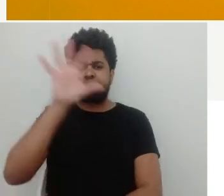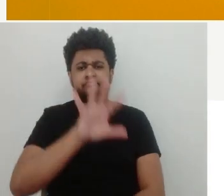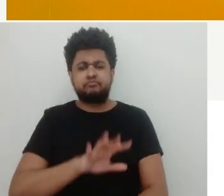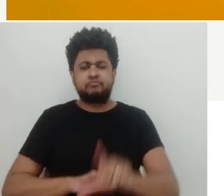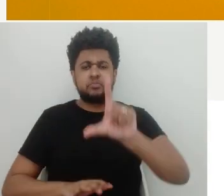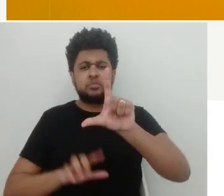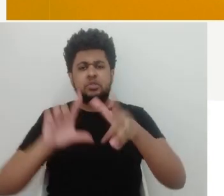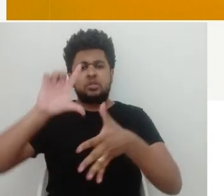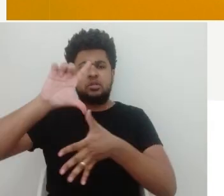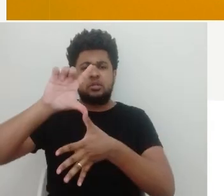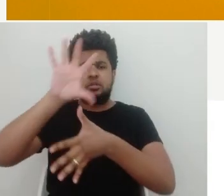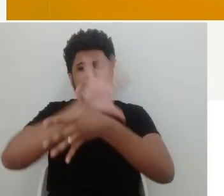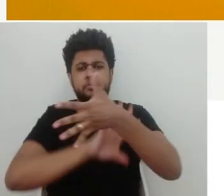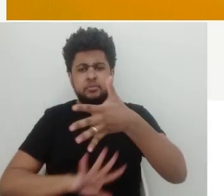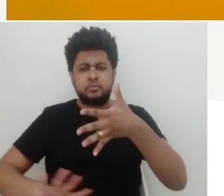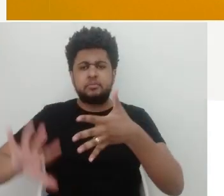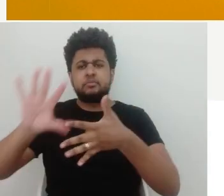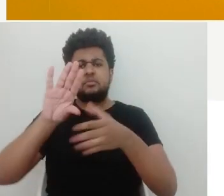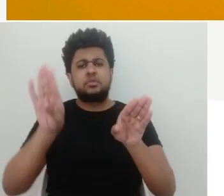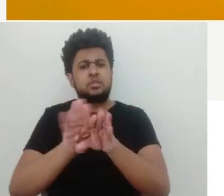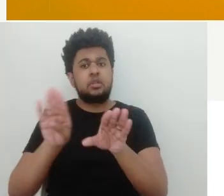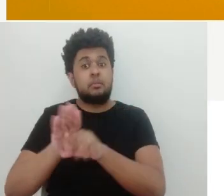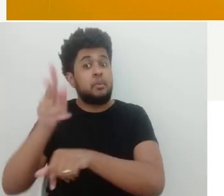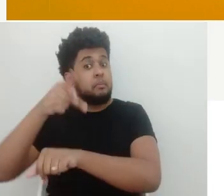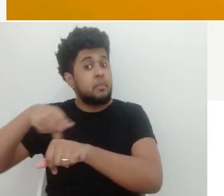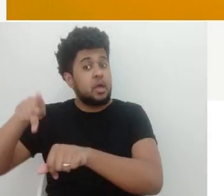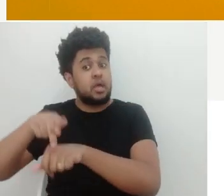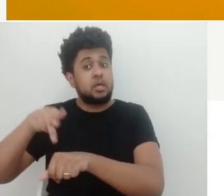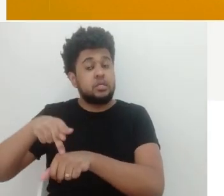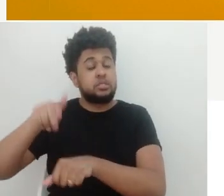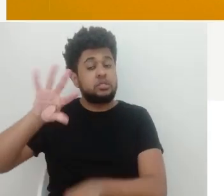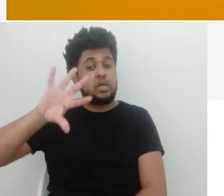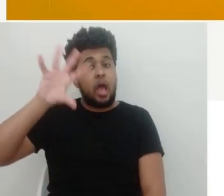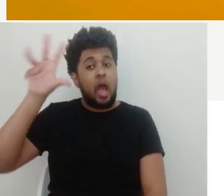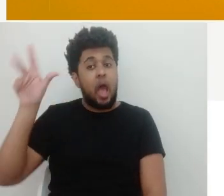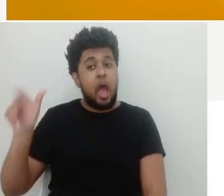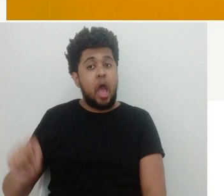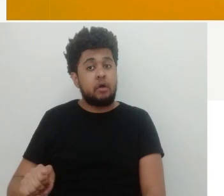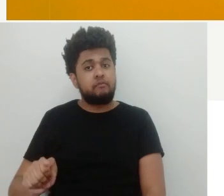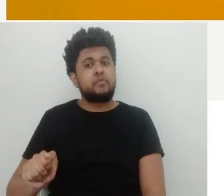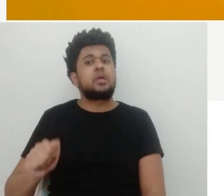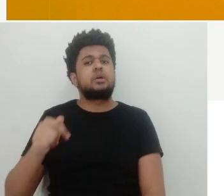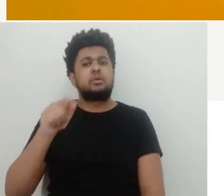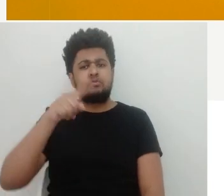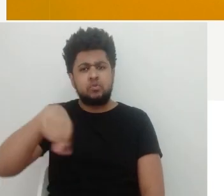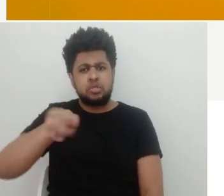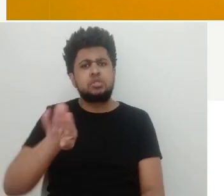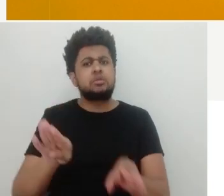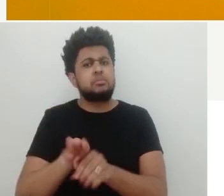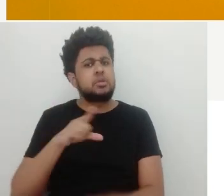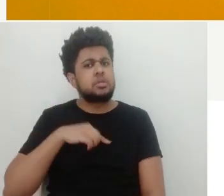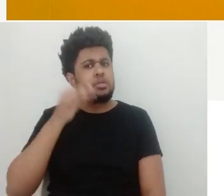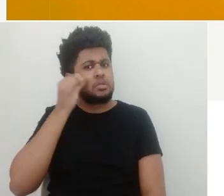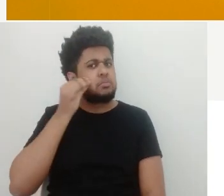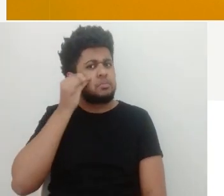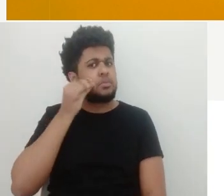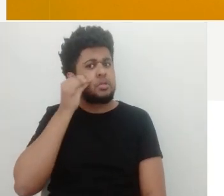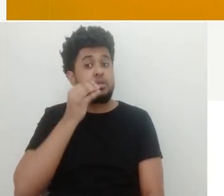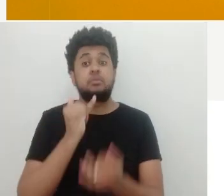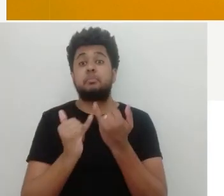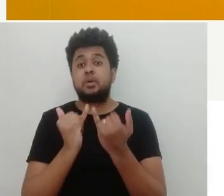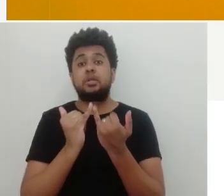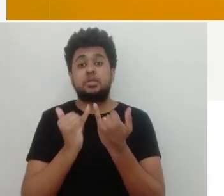países africanos, que eu imagino que vocês também devem estar tendo uma experiência similar. Eu